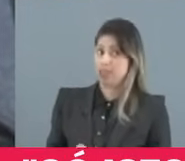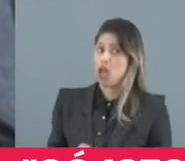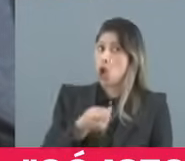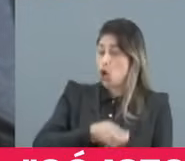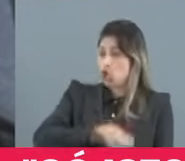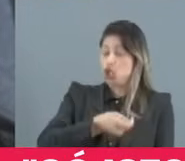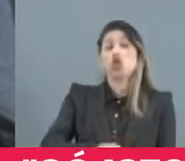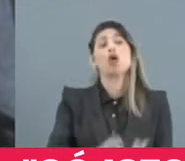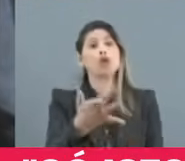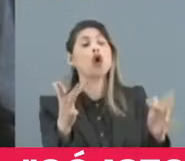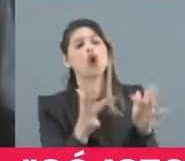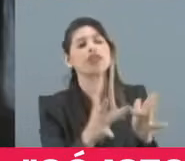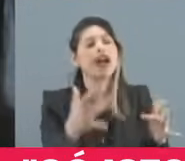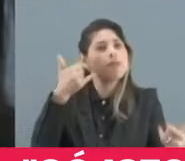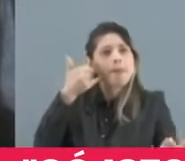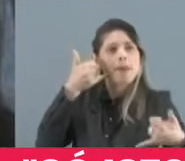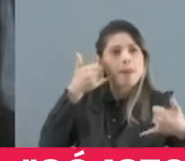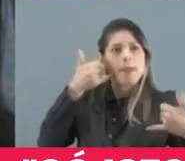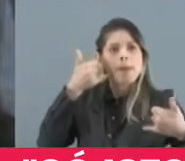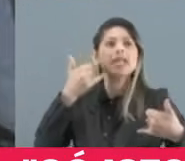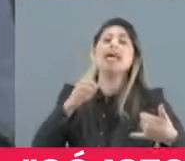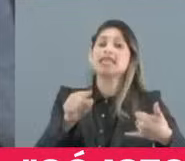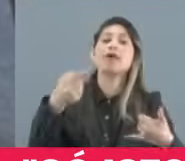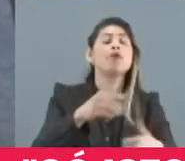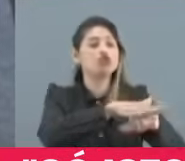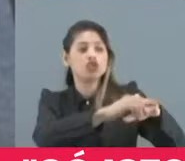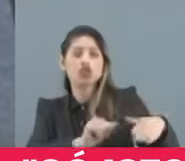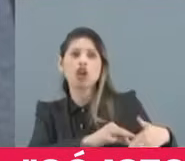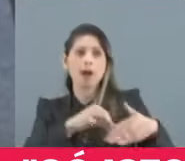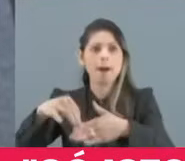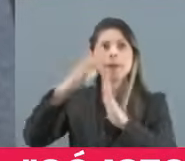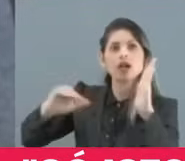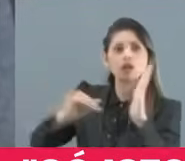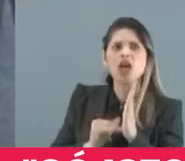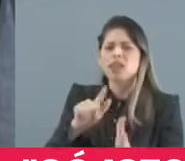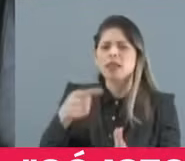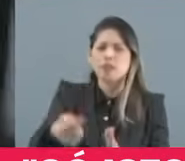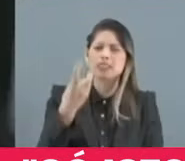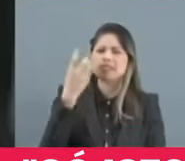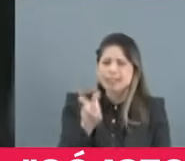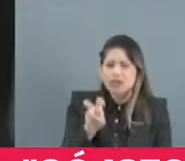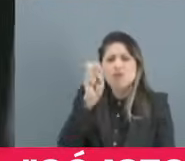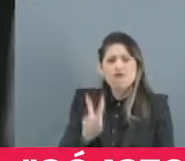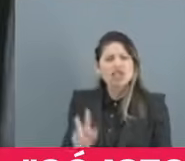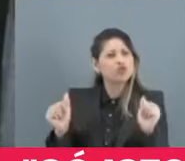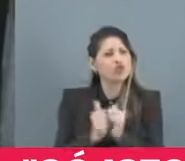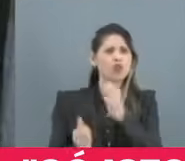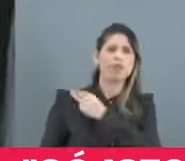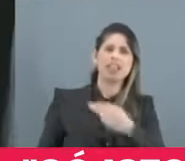mantendo contato com o senhor via telefone, depois ao Palácio do Planalto, depois 5 vezes com o ministro da Defesa, defenda